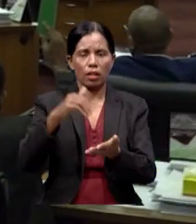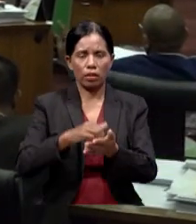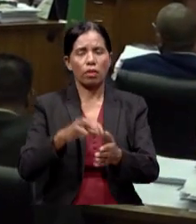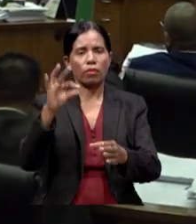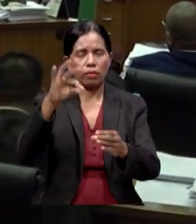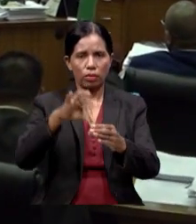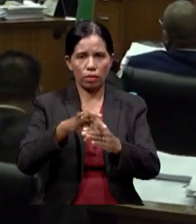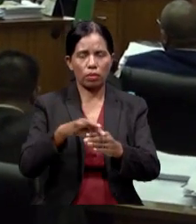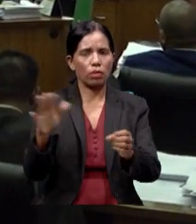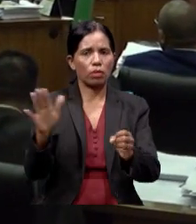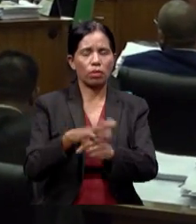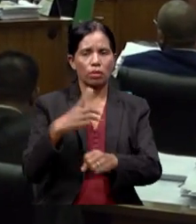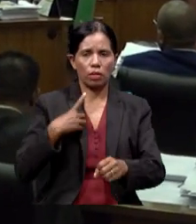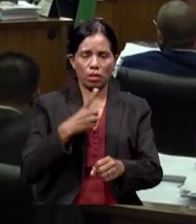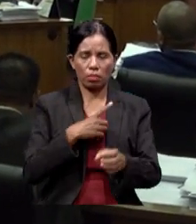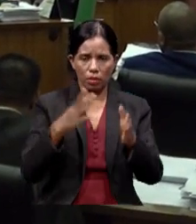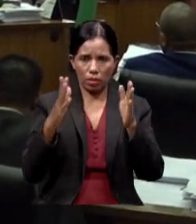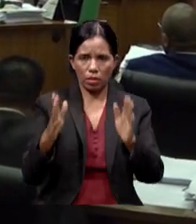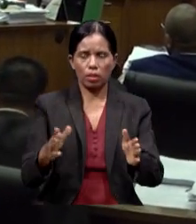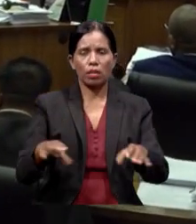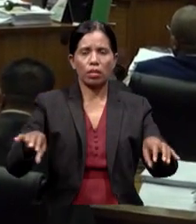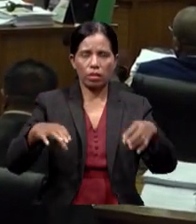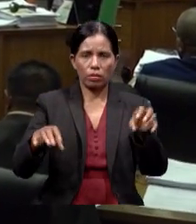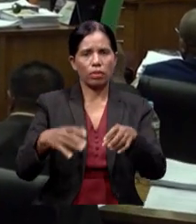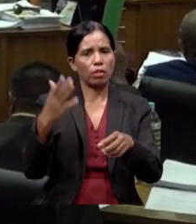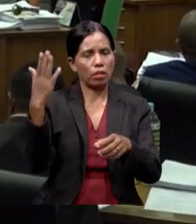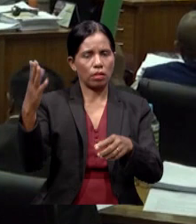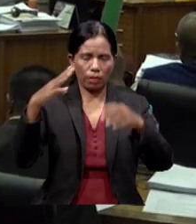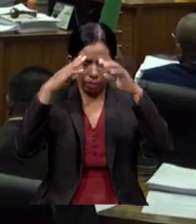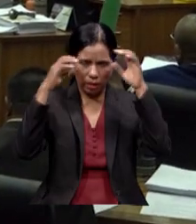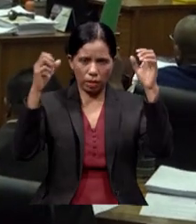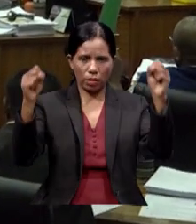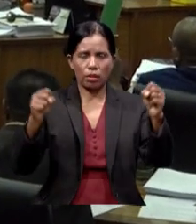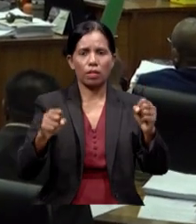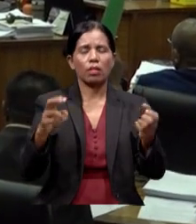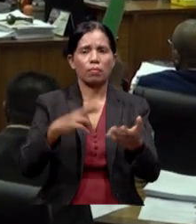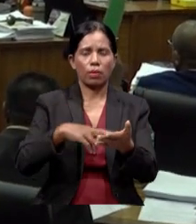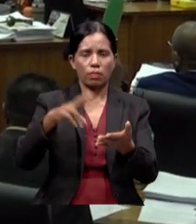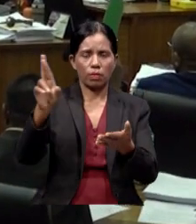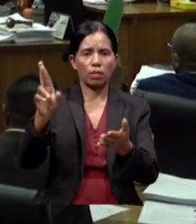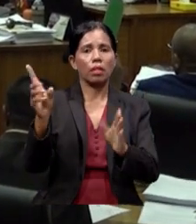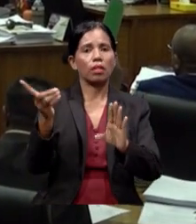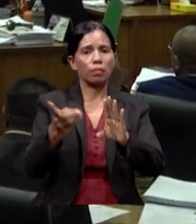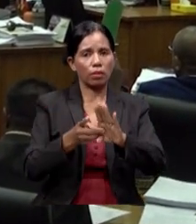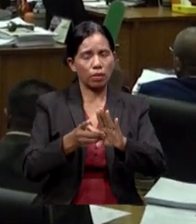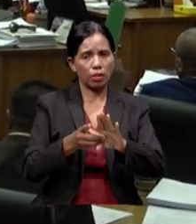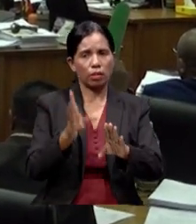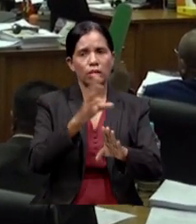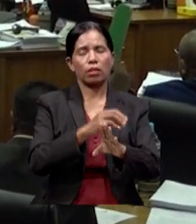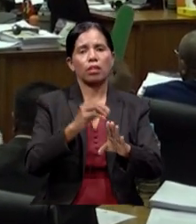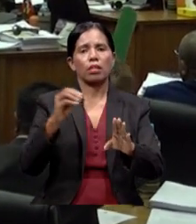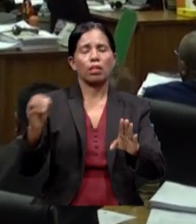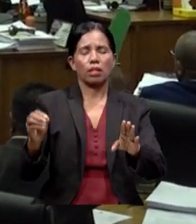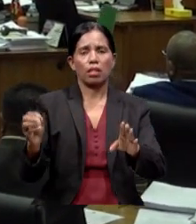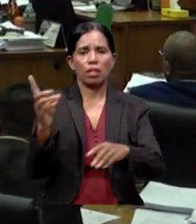maioria absoluta deputado xeranian, neve serviço rela, Presidente da República se promulga diploma ne, e a prazo Loron Walu